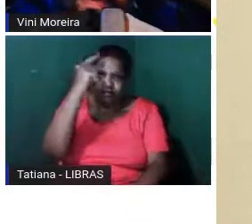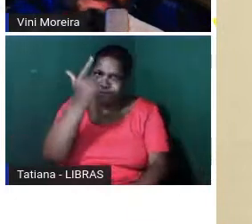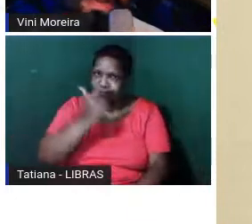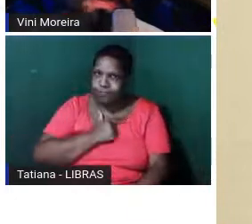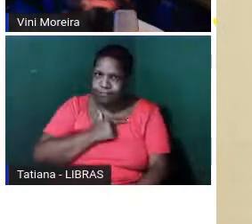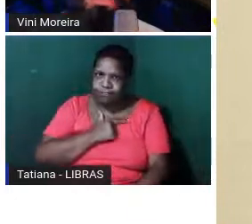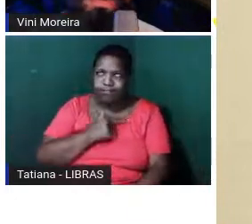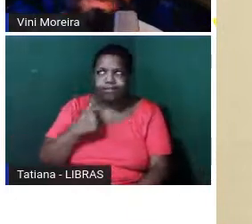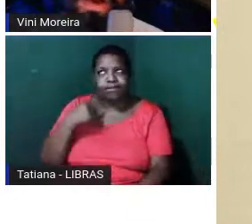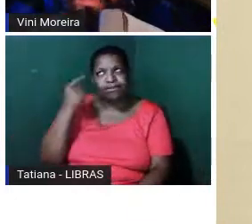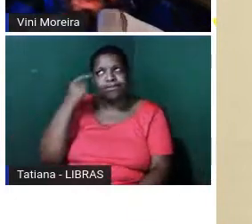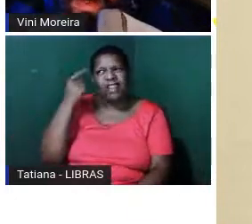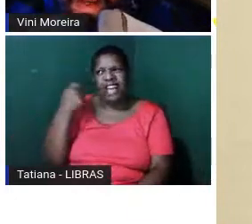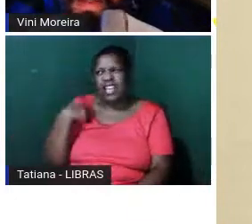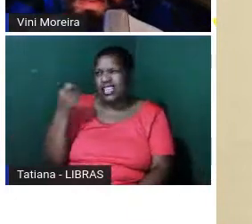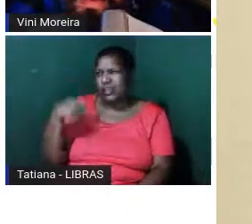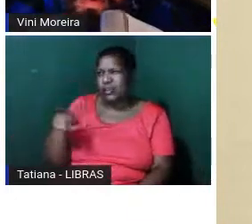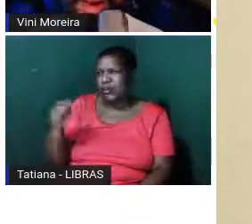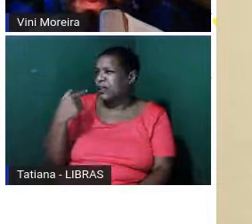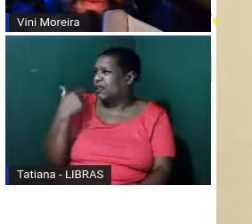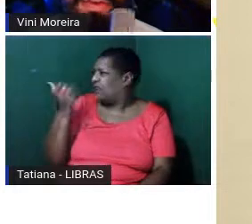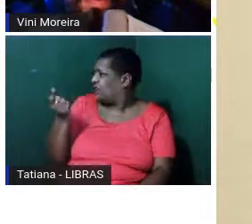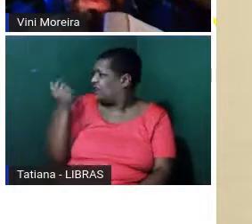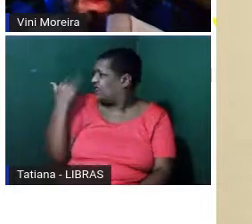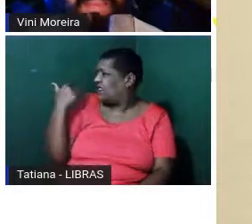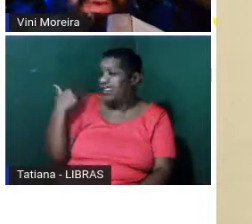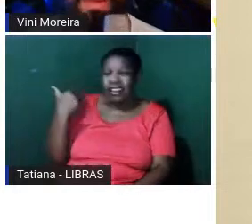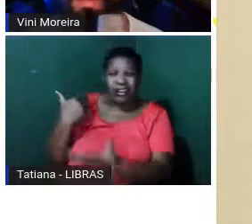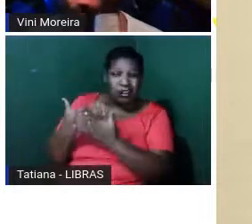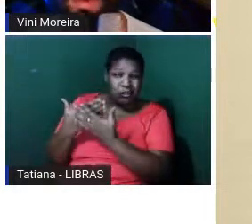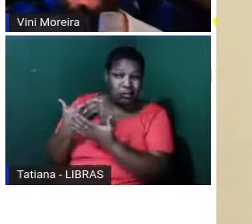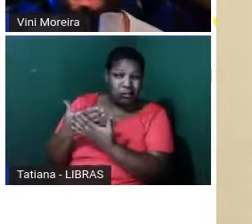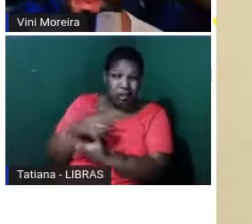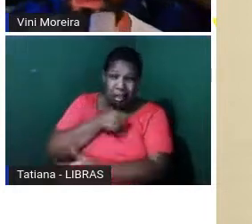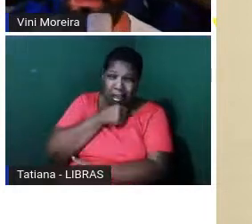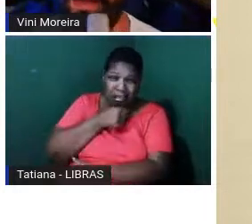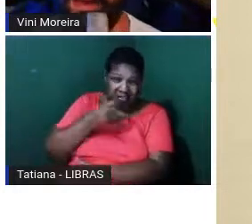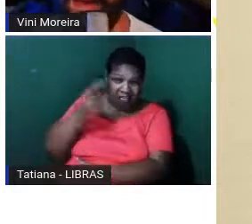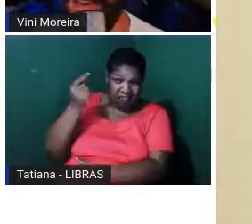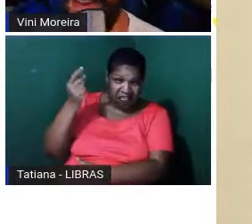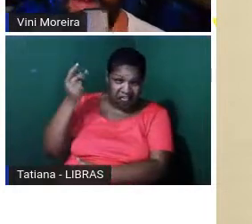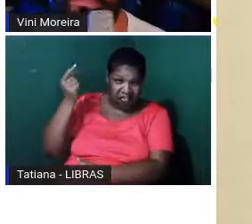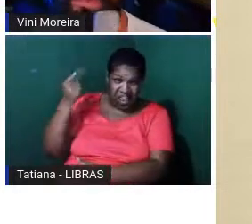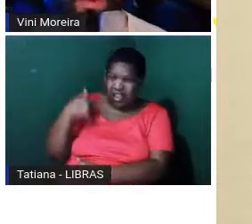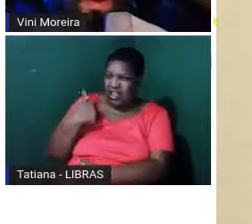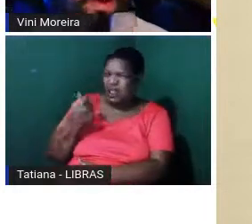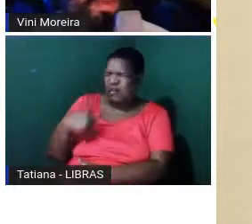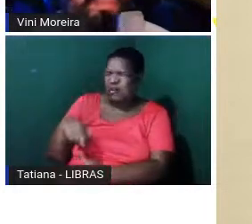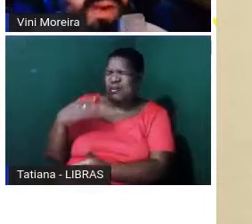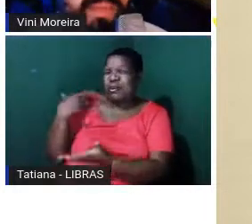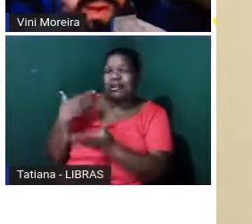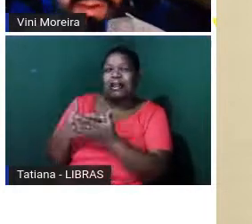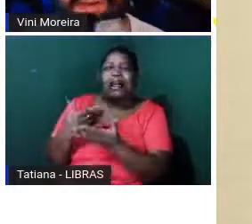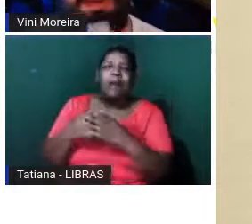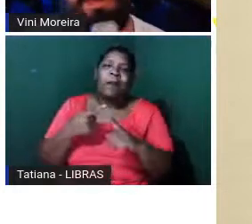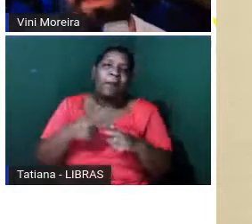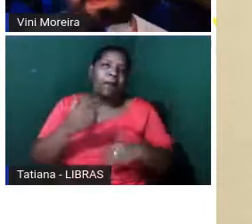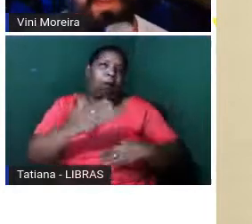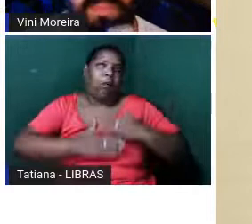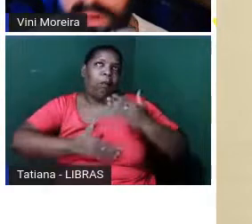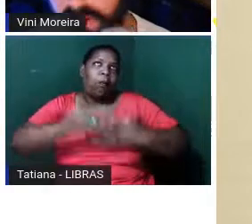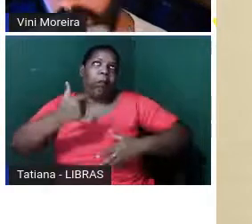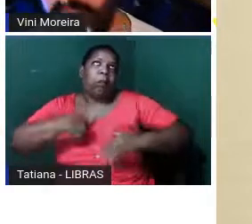achar que a gente não precisa olhar para trás estudar as coisas feita muito muito tempo atrás porque obviamente